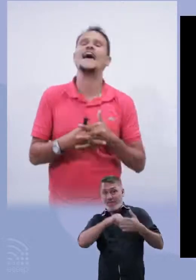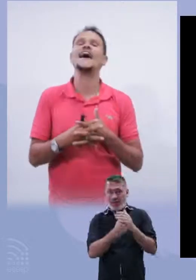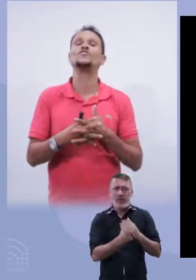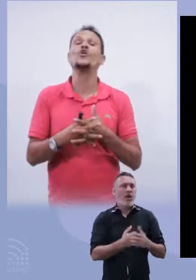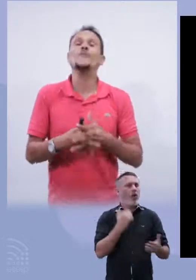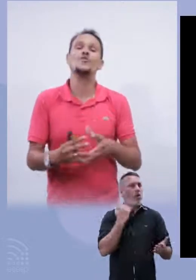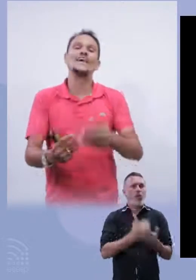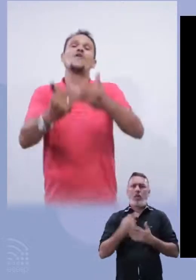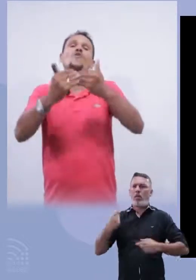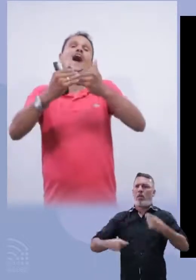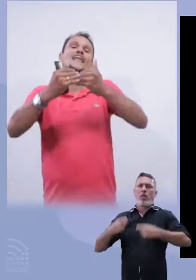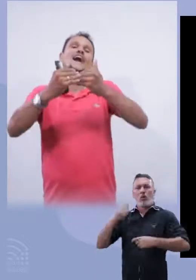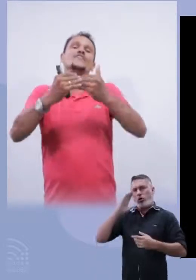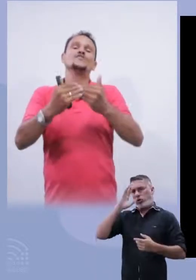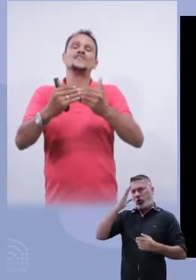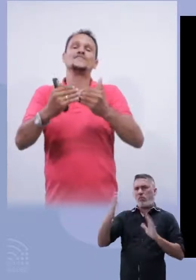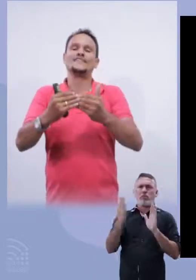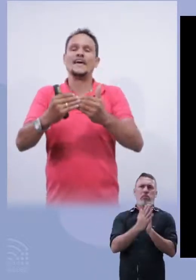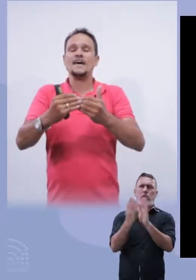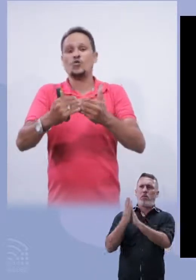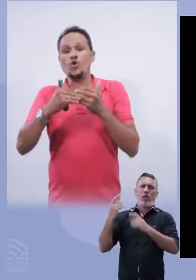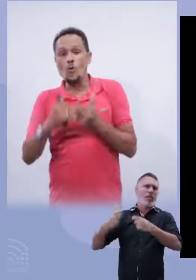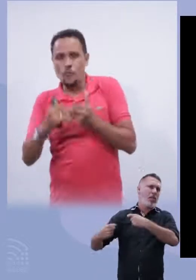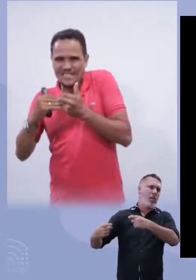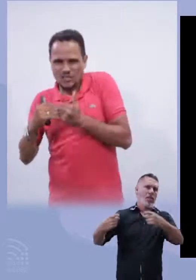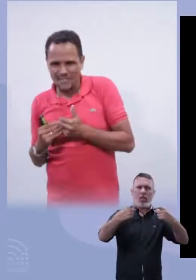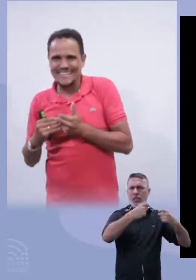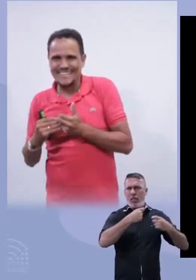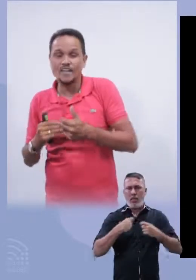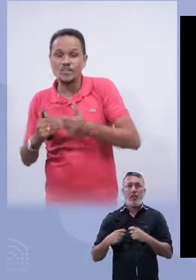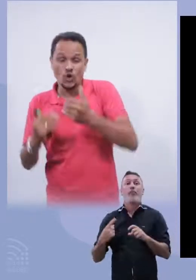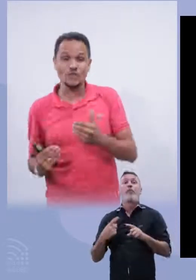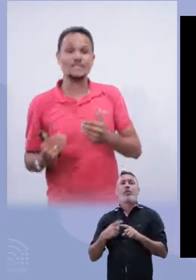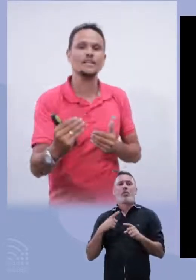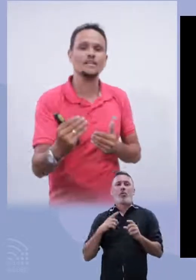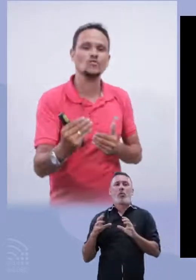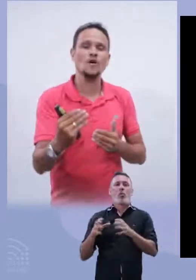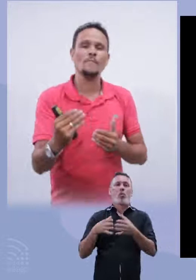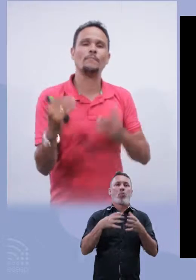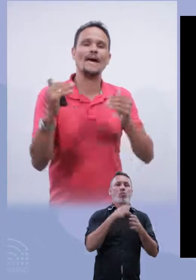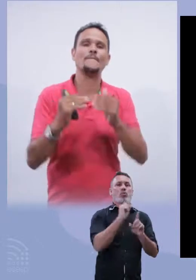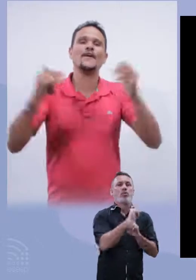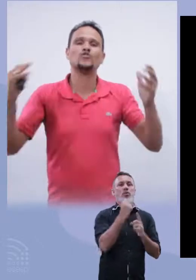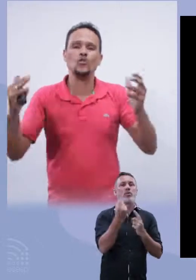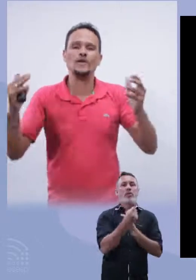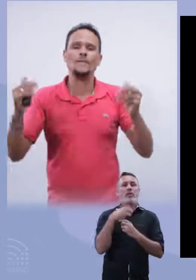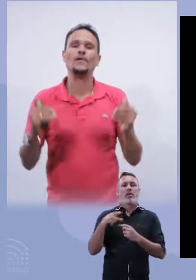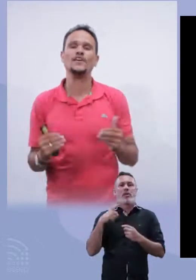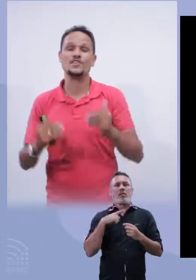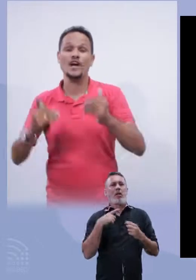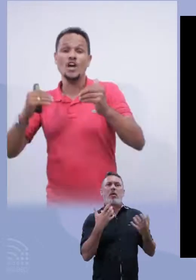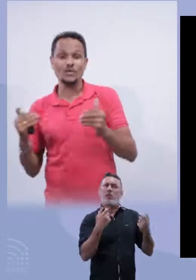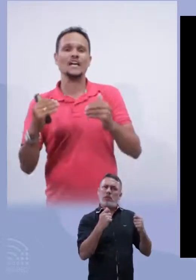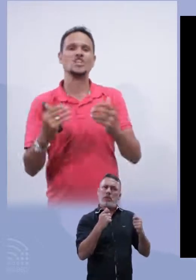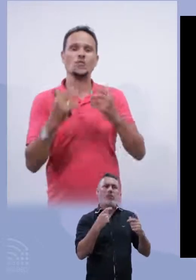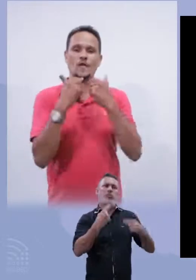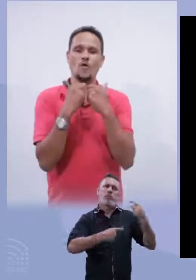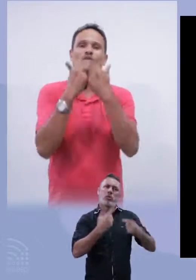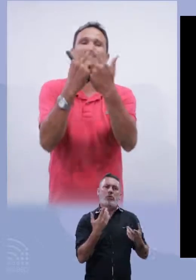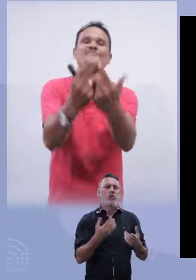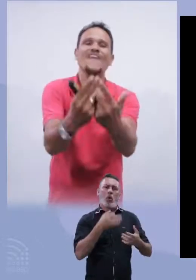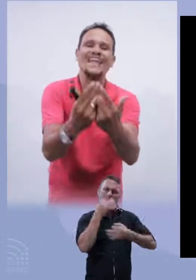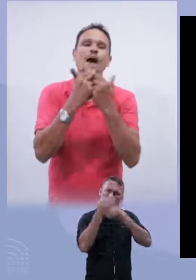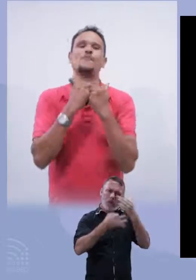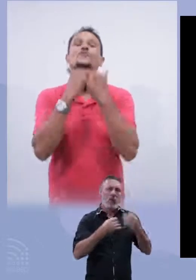confronto direto. Porque agora você vai ter grupos da sociedade lutando para a abertura política, lutando